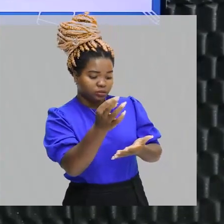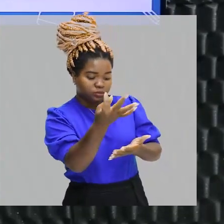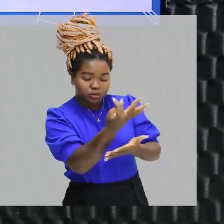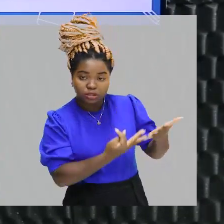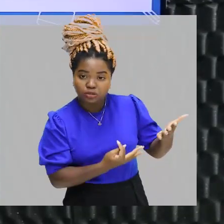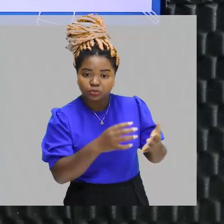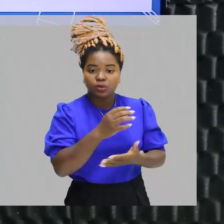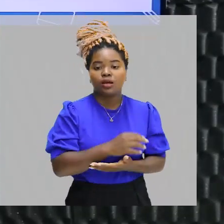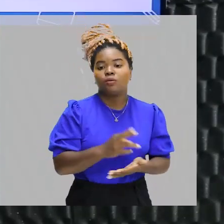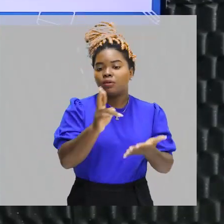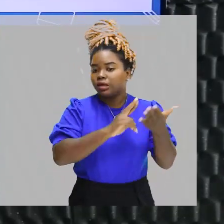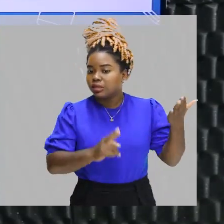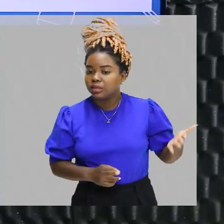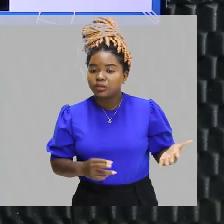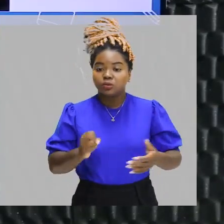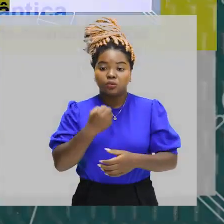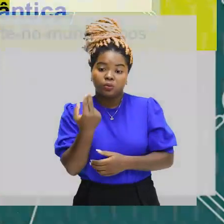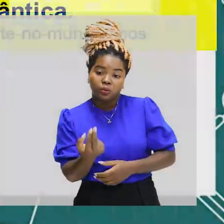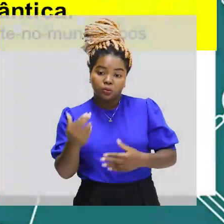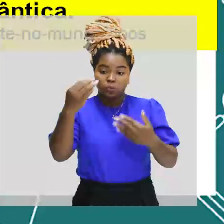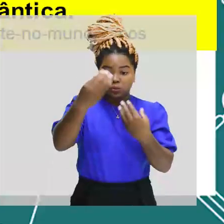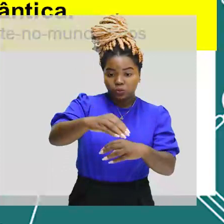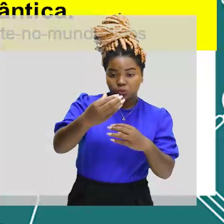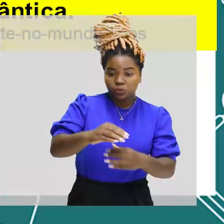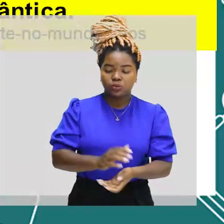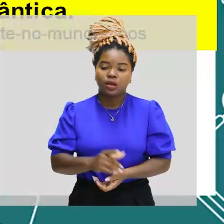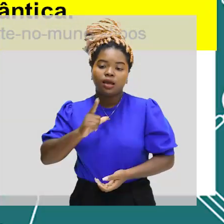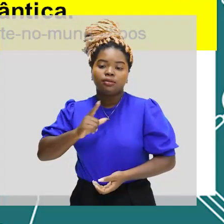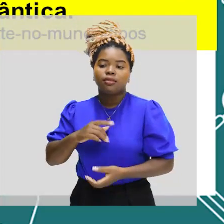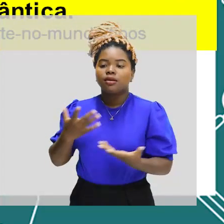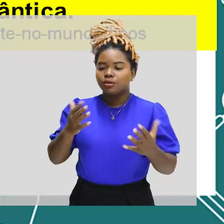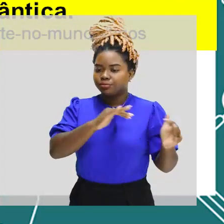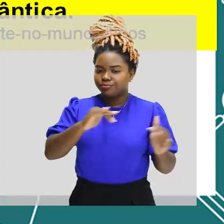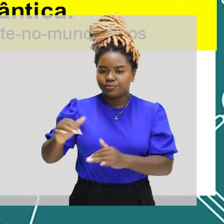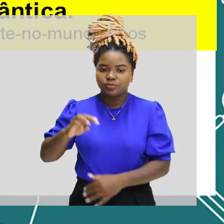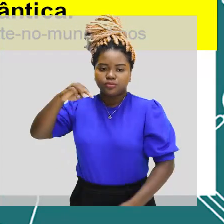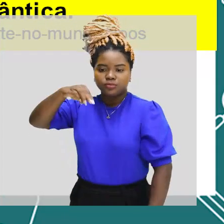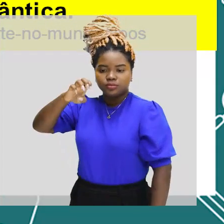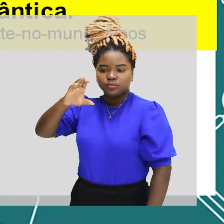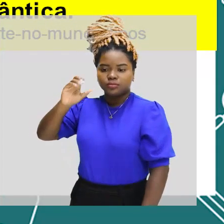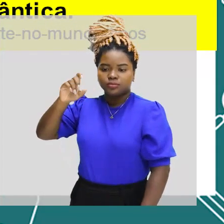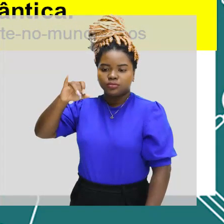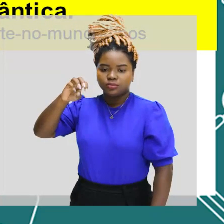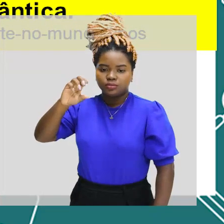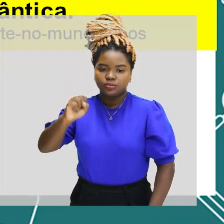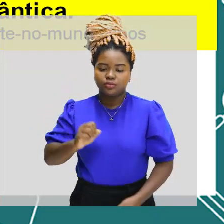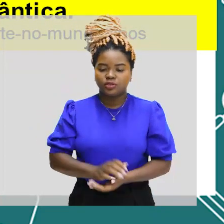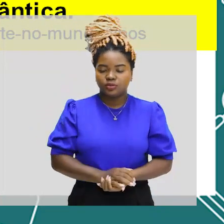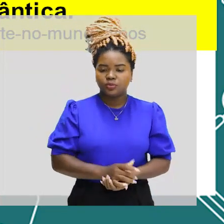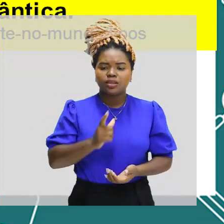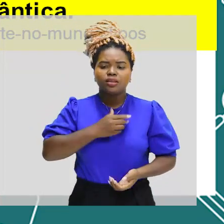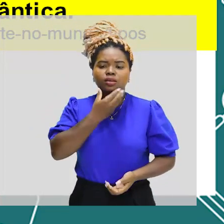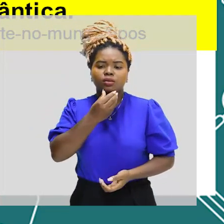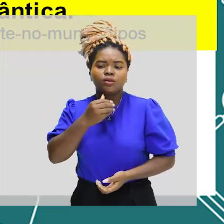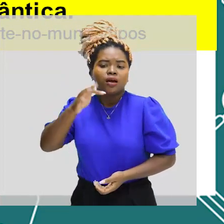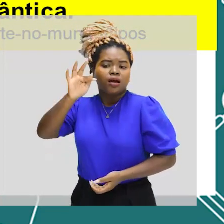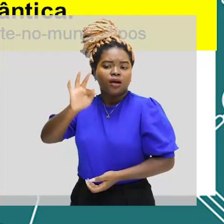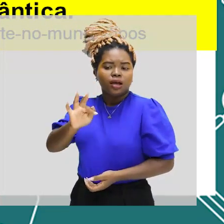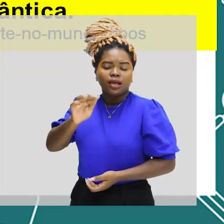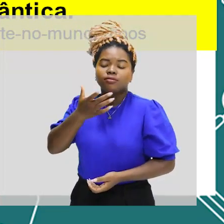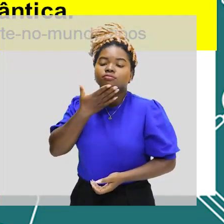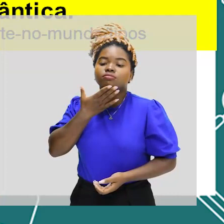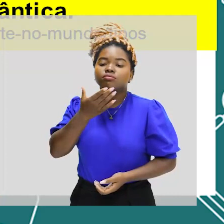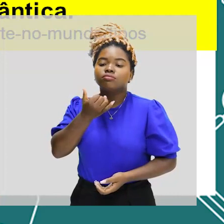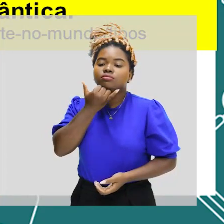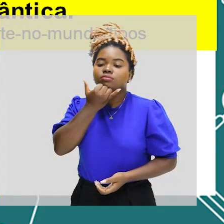em um concurso público, por exemplo. Né? Mecanismos. Hegel, o filósofo alemão, ele propôs uma listagem inicial